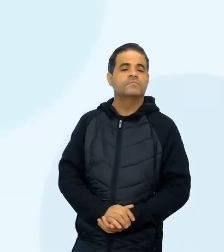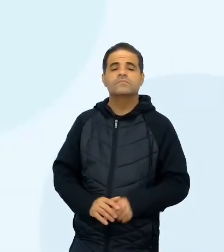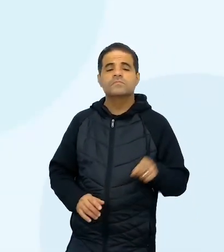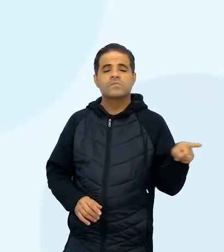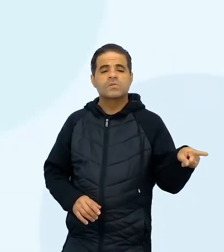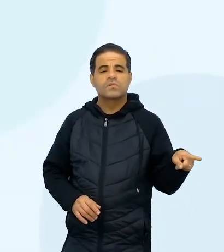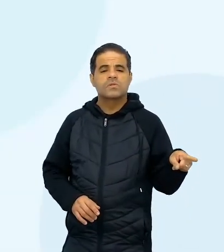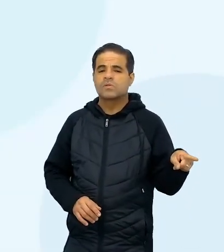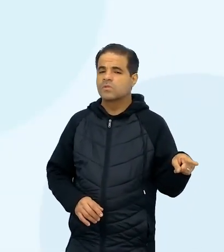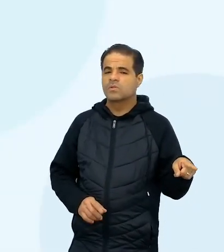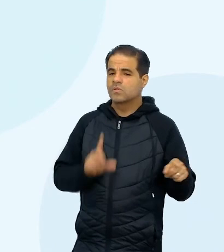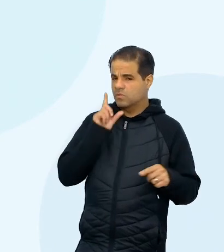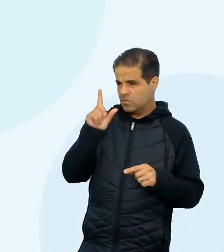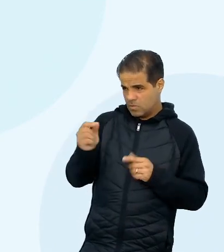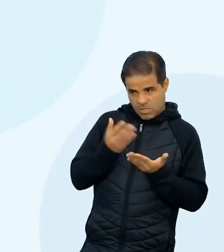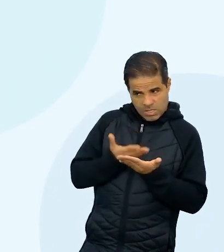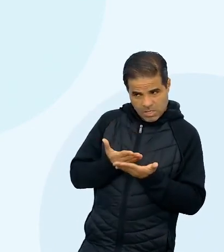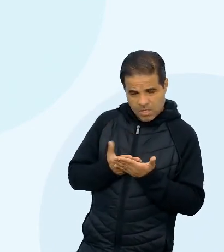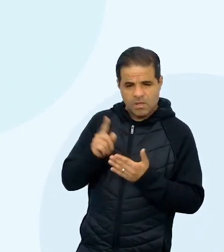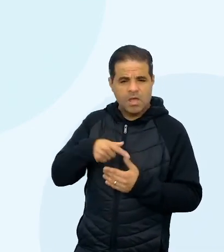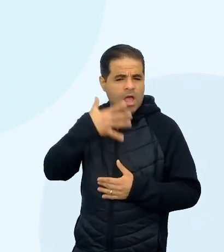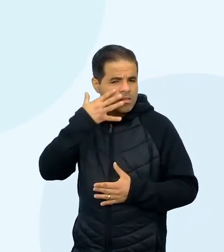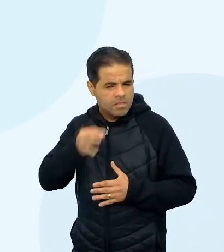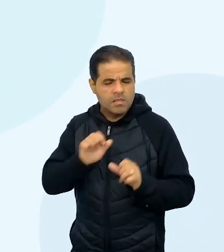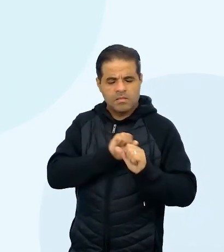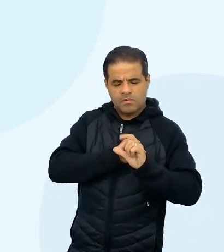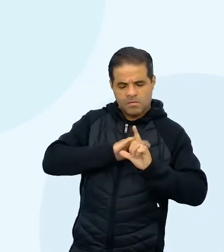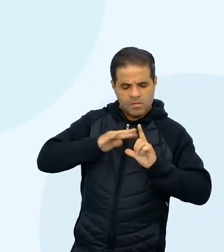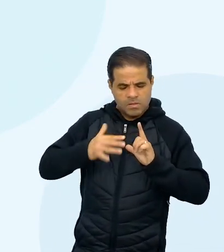você não foge da nossa aula. Se liga na mídia.